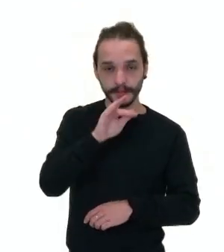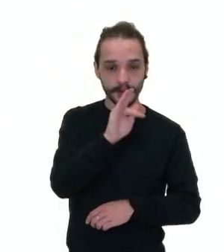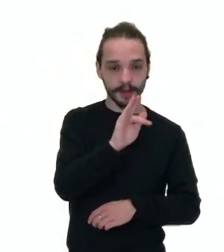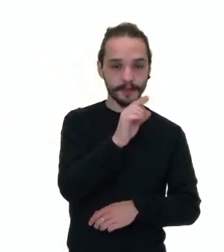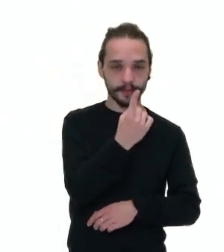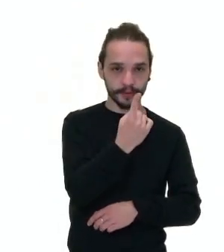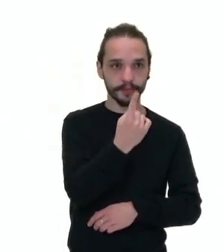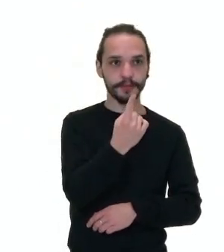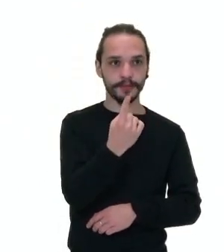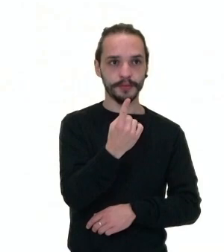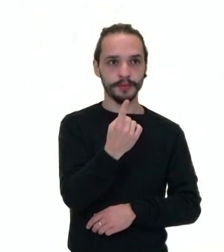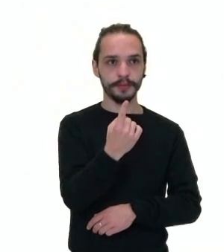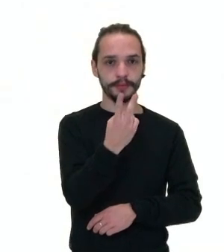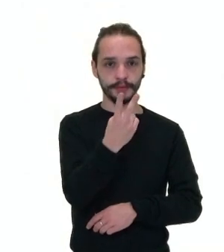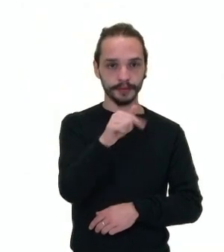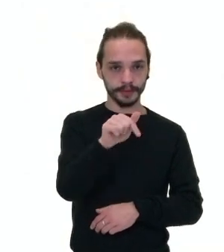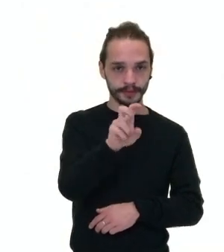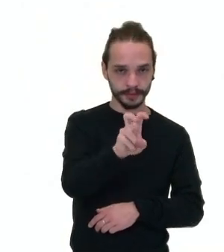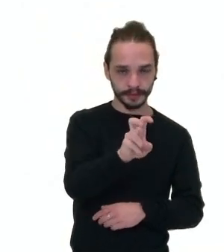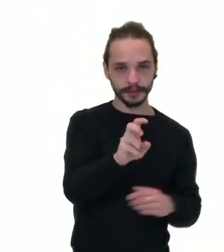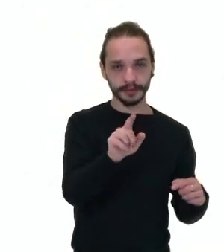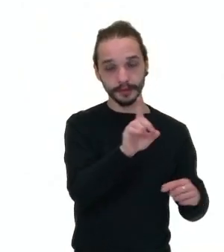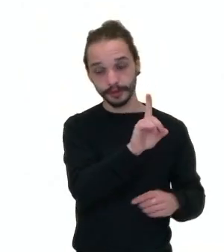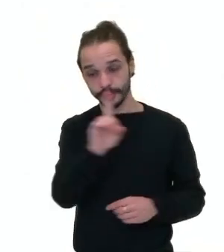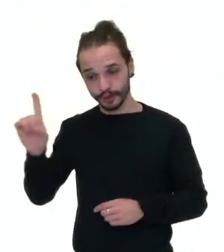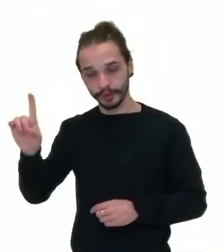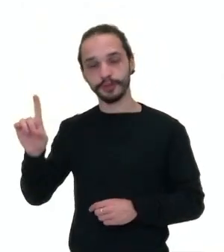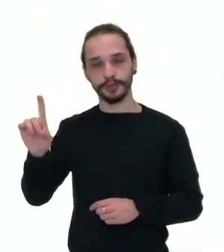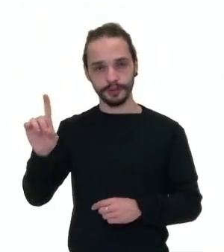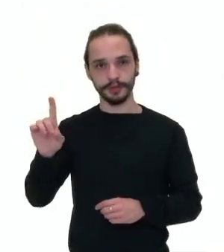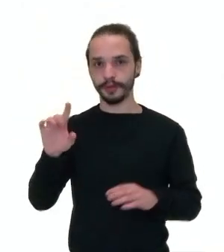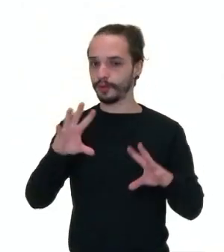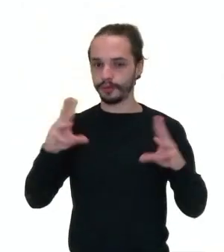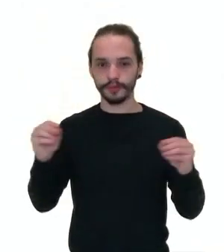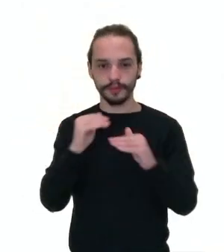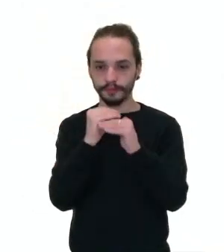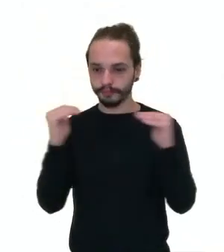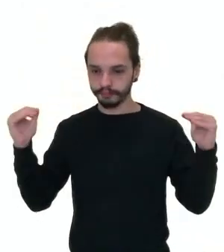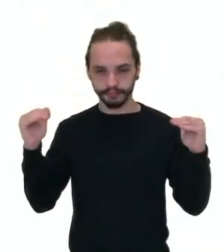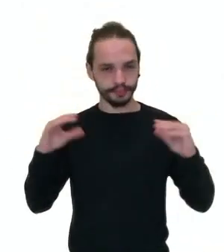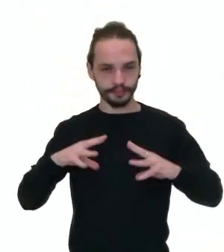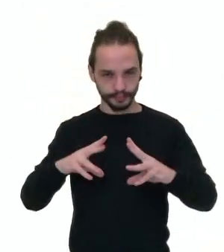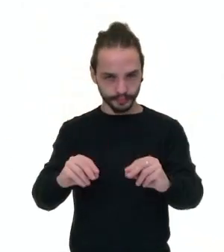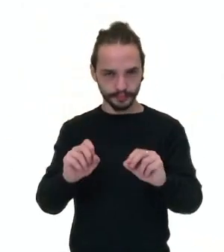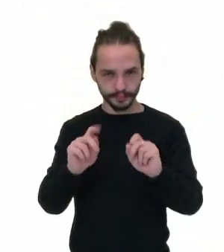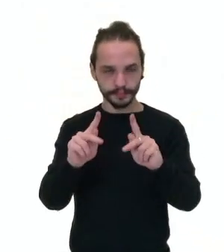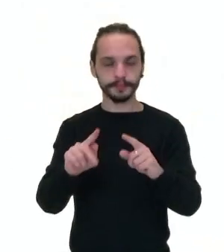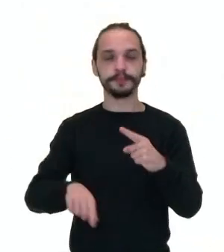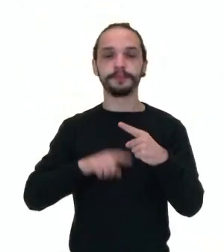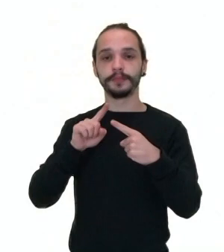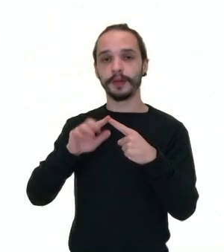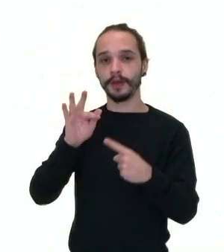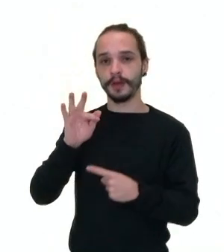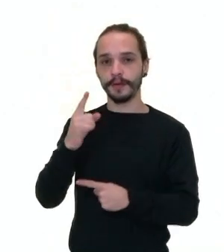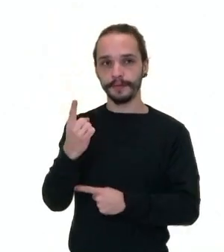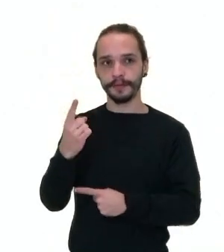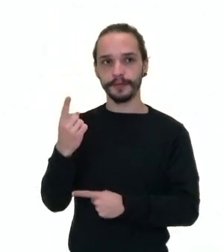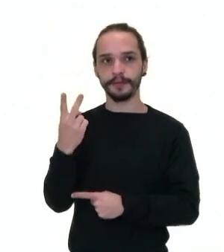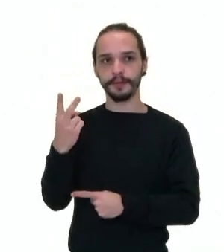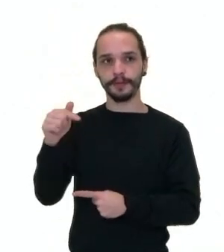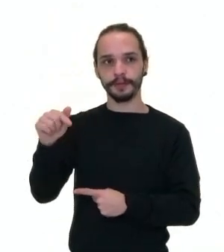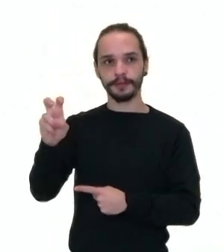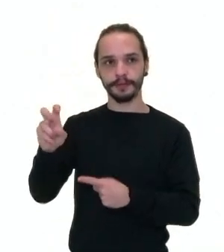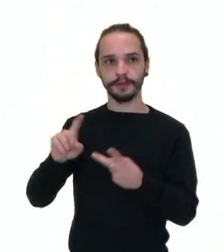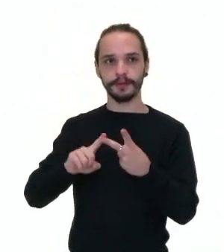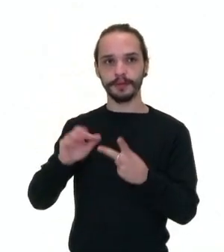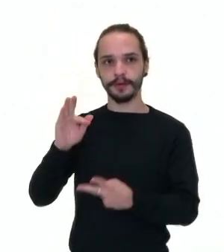de 275 newtons para a direita, todas as forças são horizontais, tá? Só para ficar claro. Então F1 275, F2